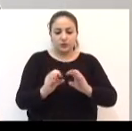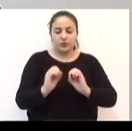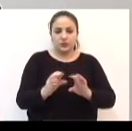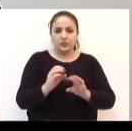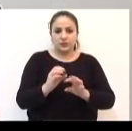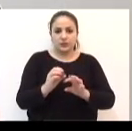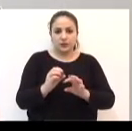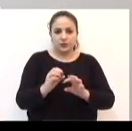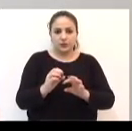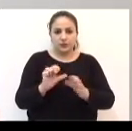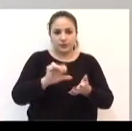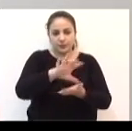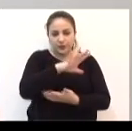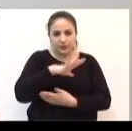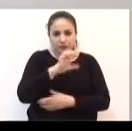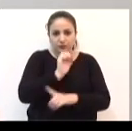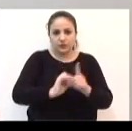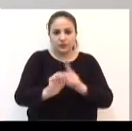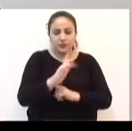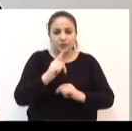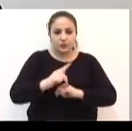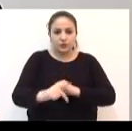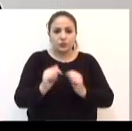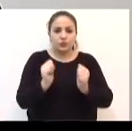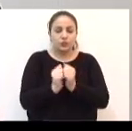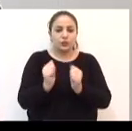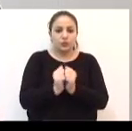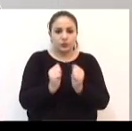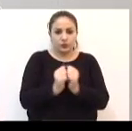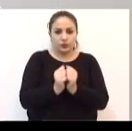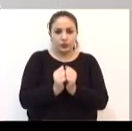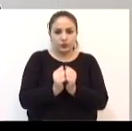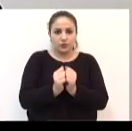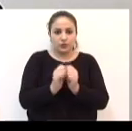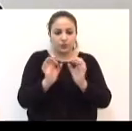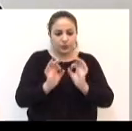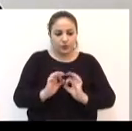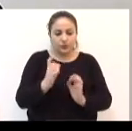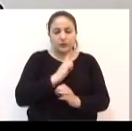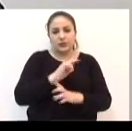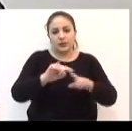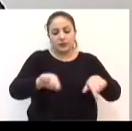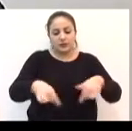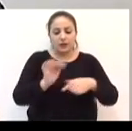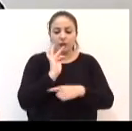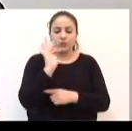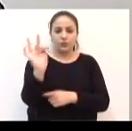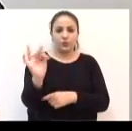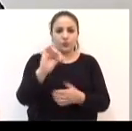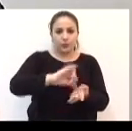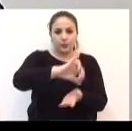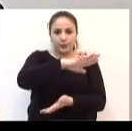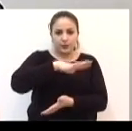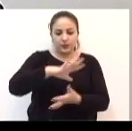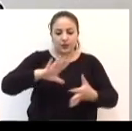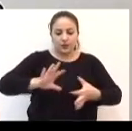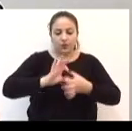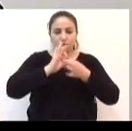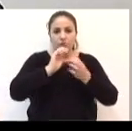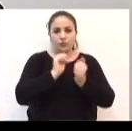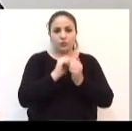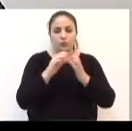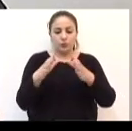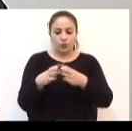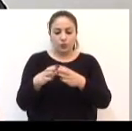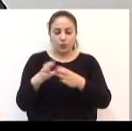sociedade de Passo Fundo. Junto com esse projeto, nós temos a Sala Futura do Meio Ambiente, que é um convênio que possui o Grupo Ecológico, a